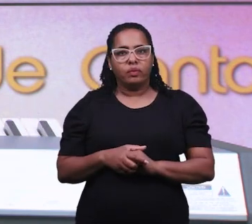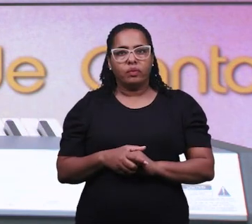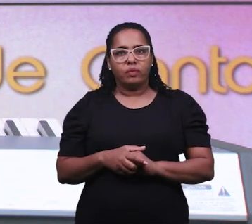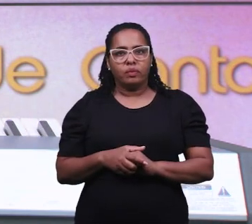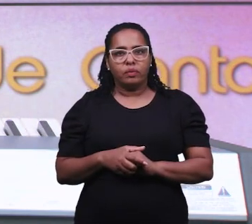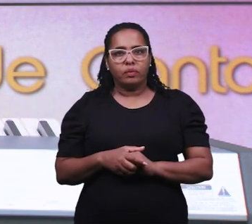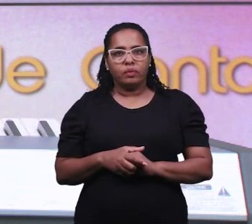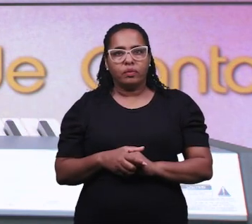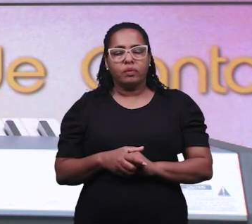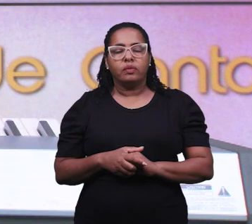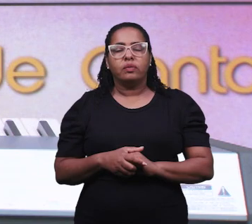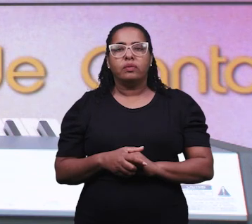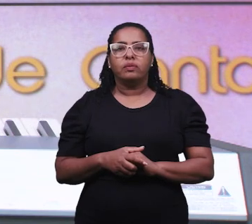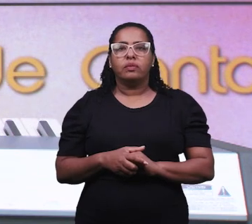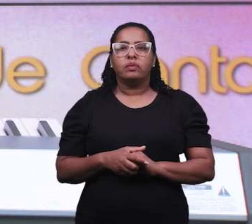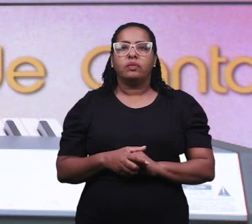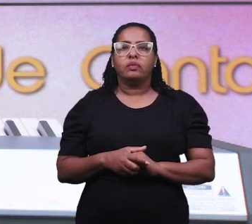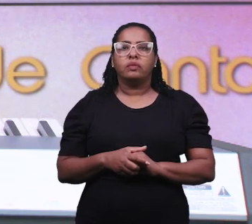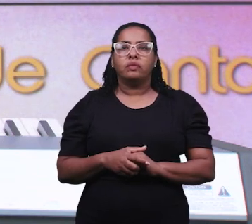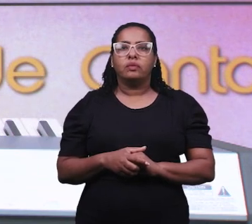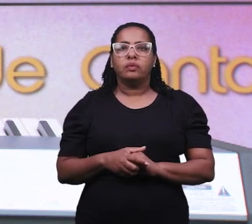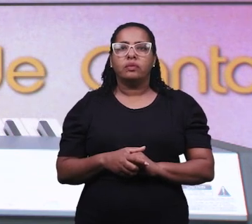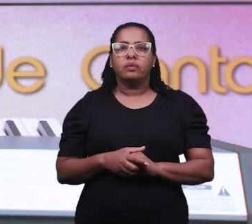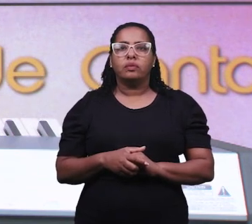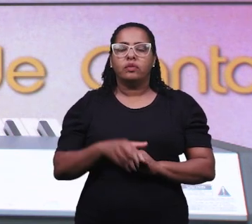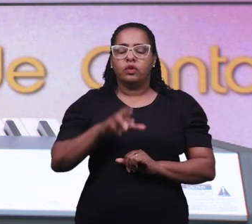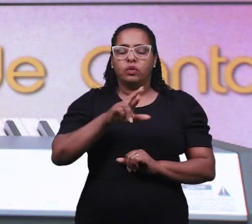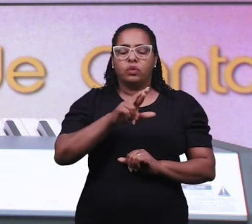Não deixe ficar com essa sonoridade e essa textura.